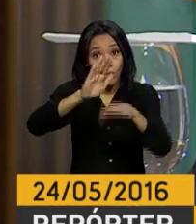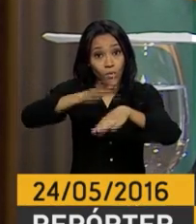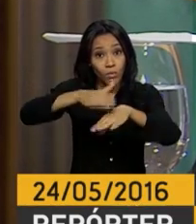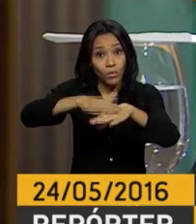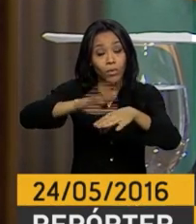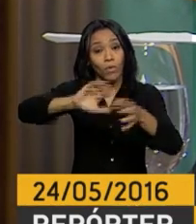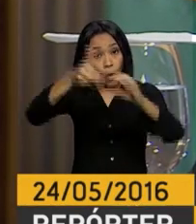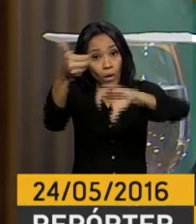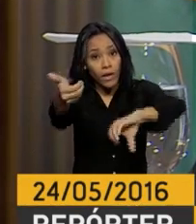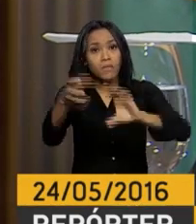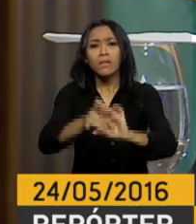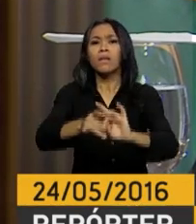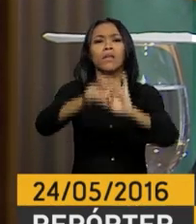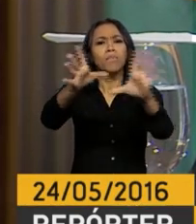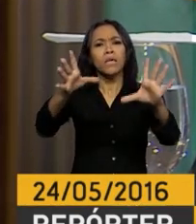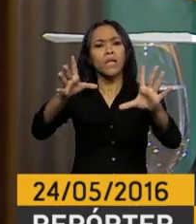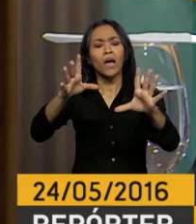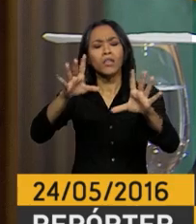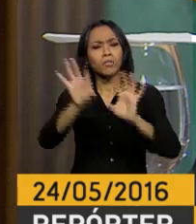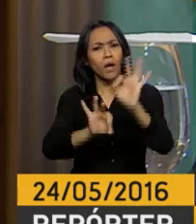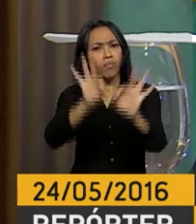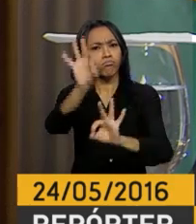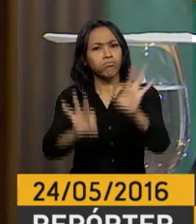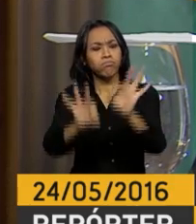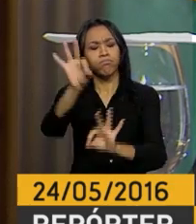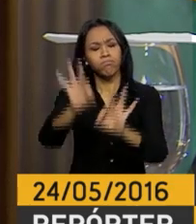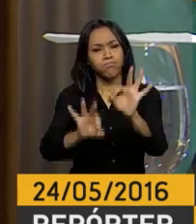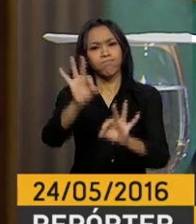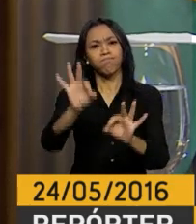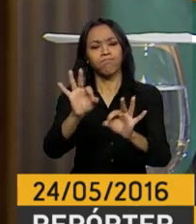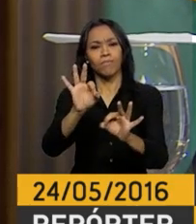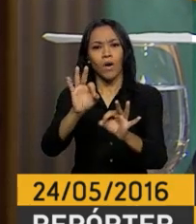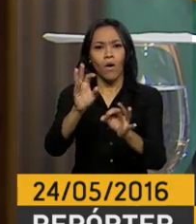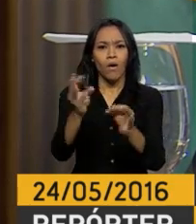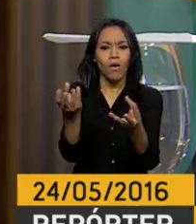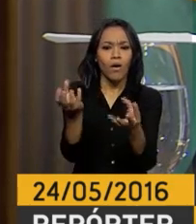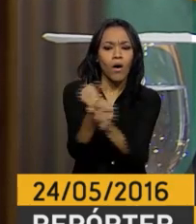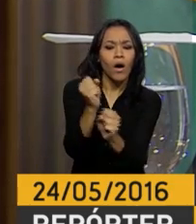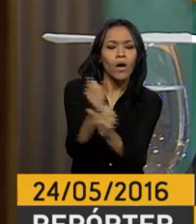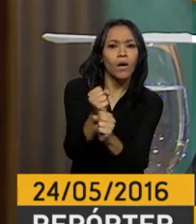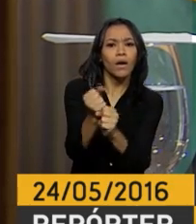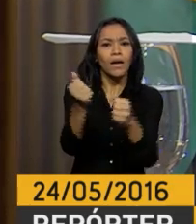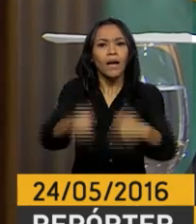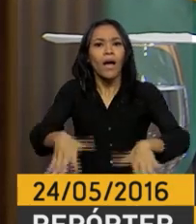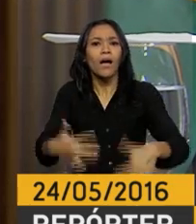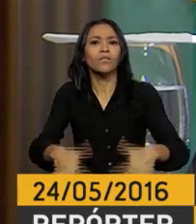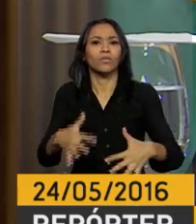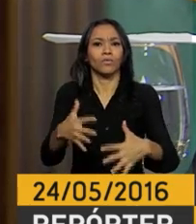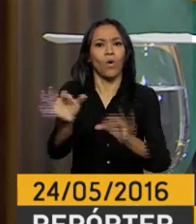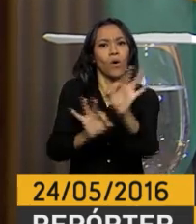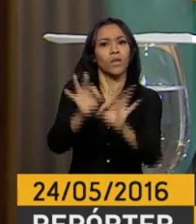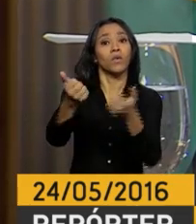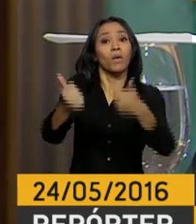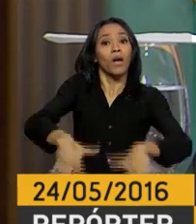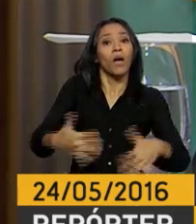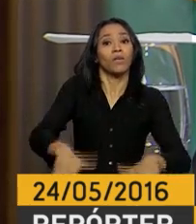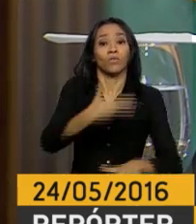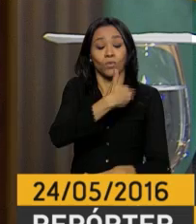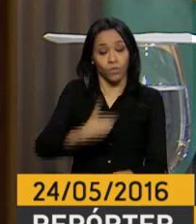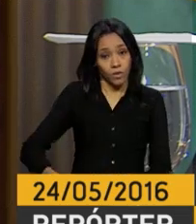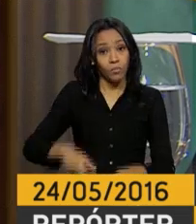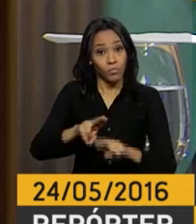absoluta para definir a composição do crescimento do gasto público. Por isso, mais uma vez, que eu digo da